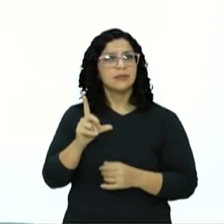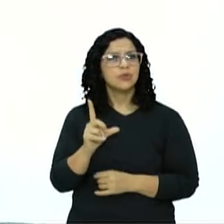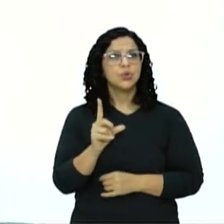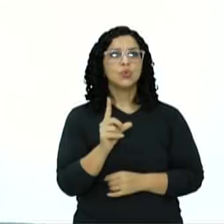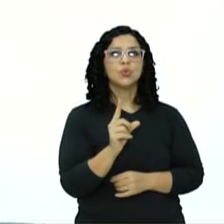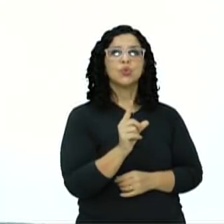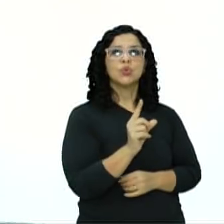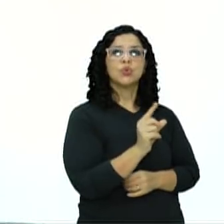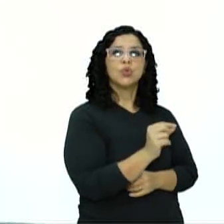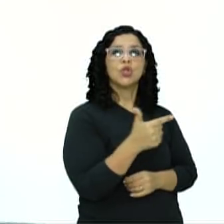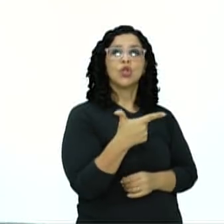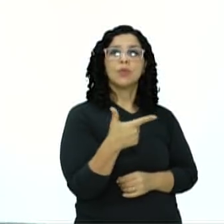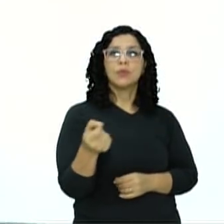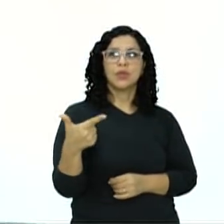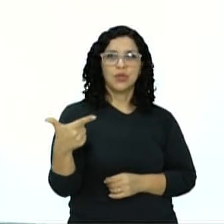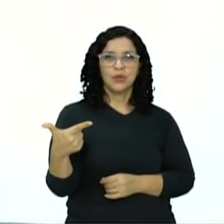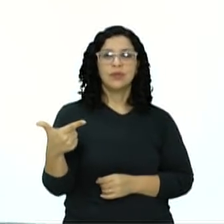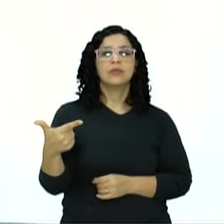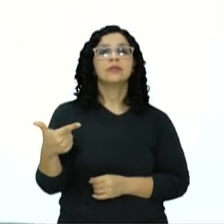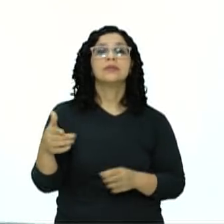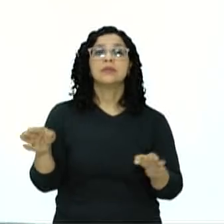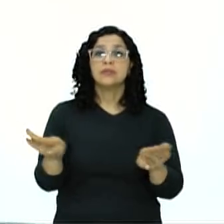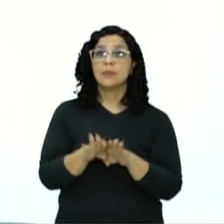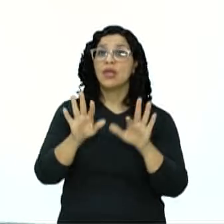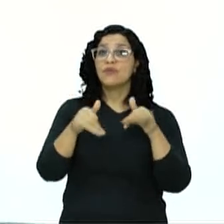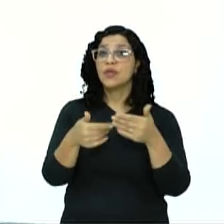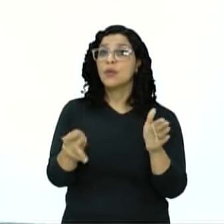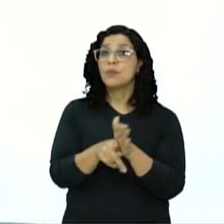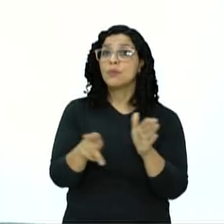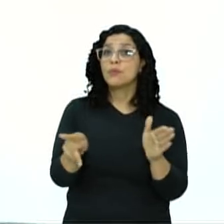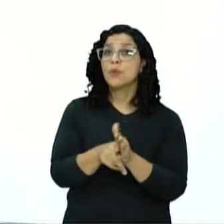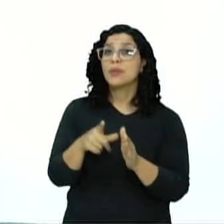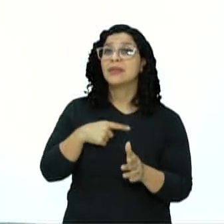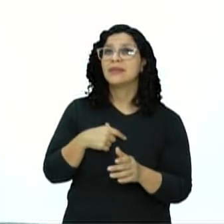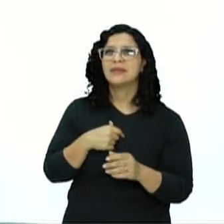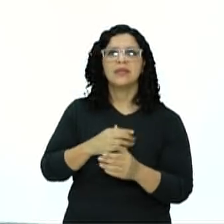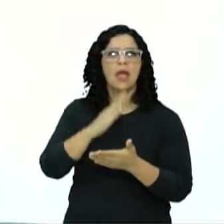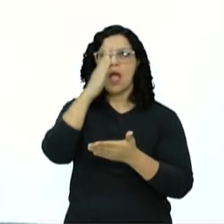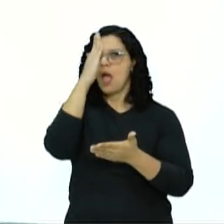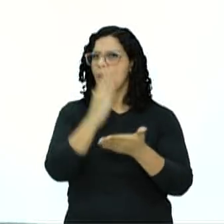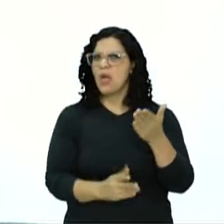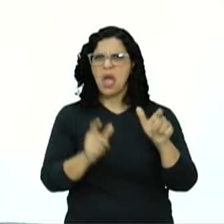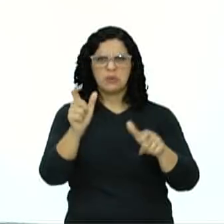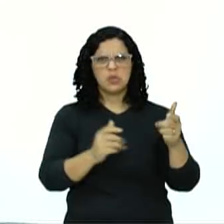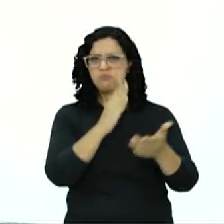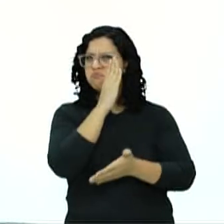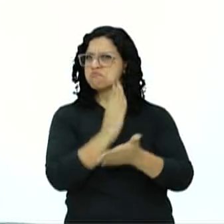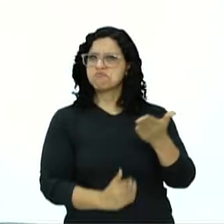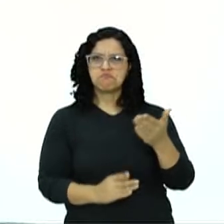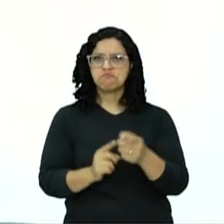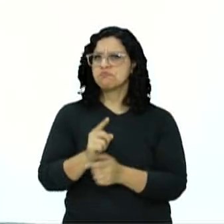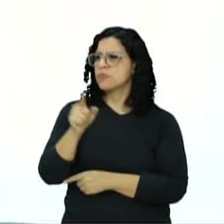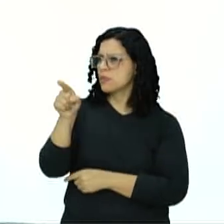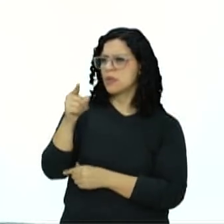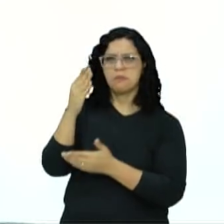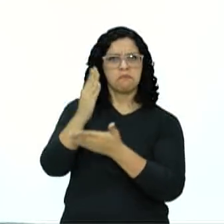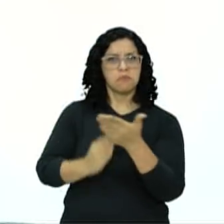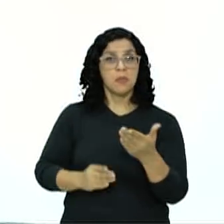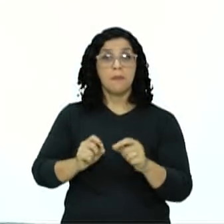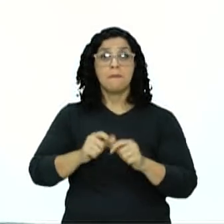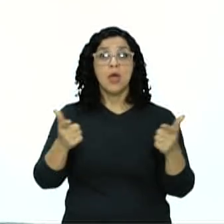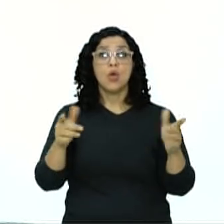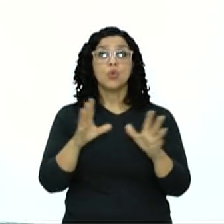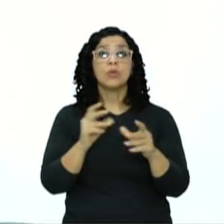de cena ao final de 2002 e terminou com uma reprovação popular maior do que